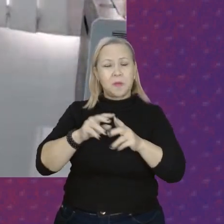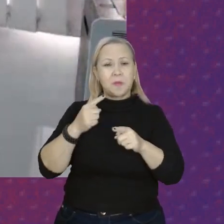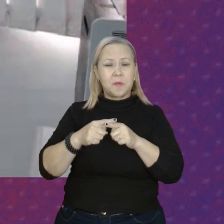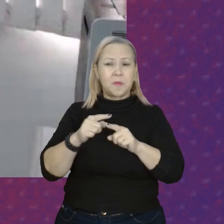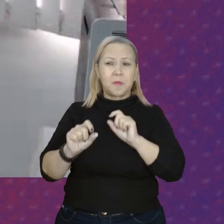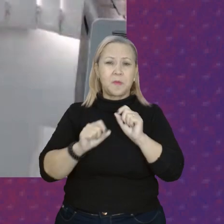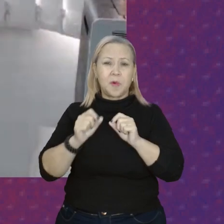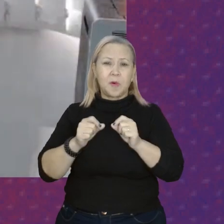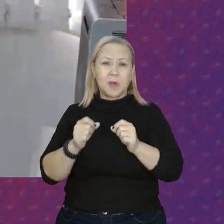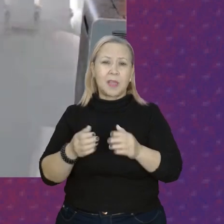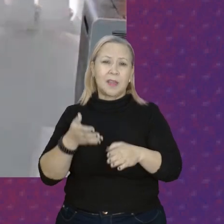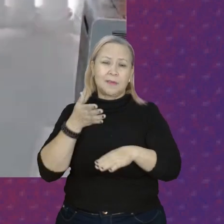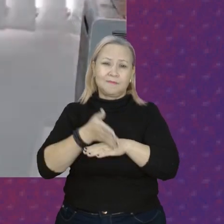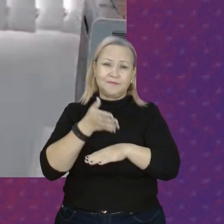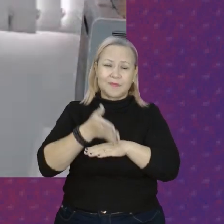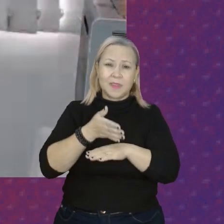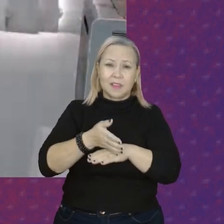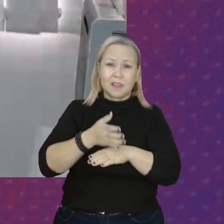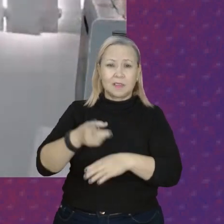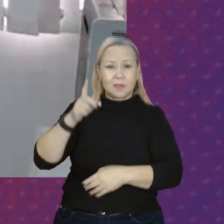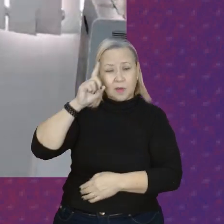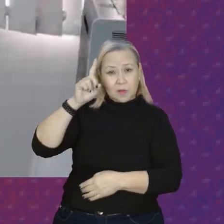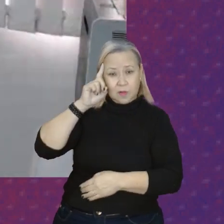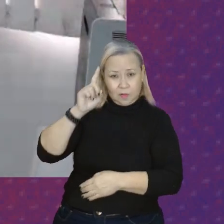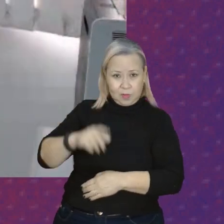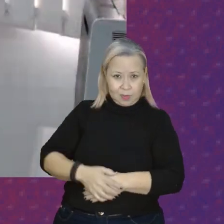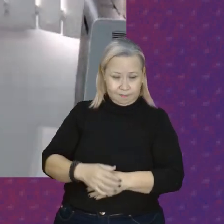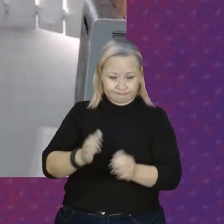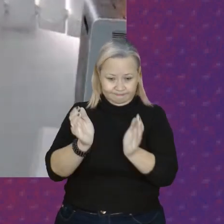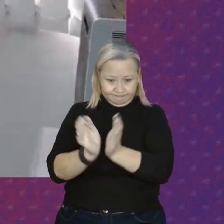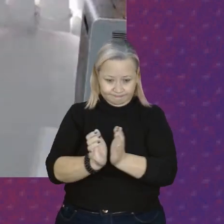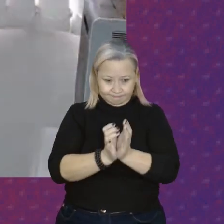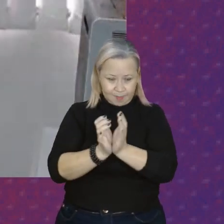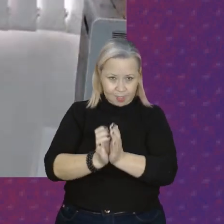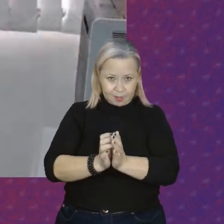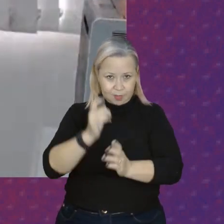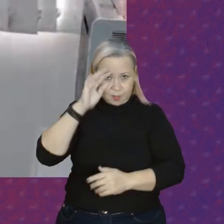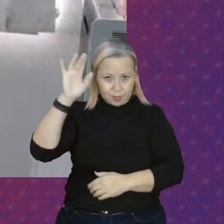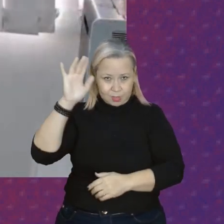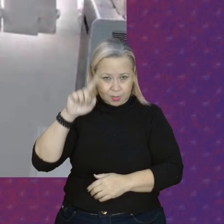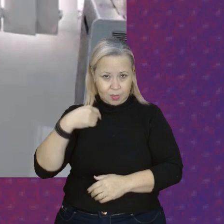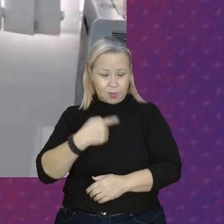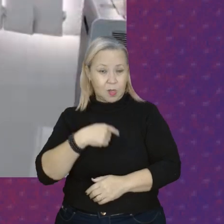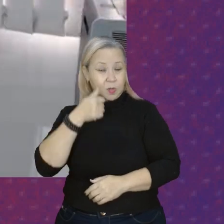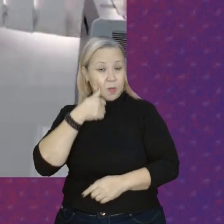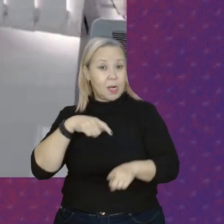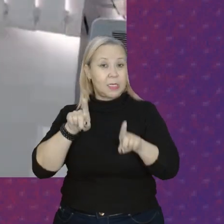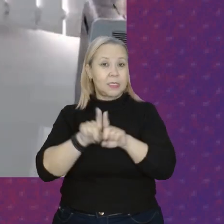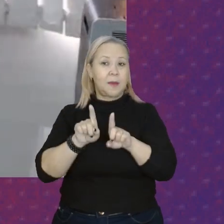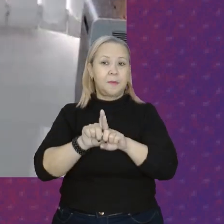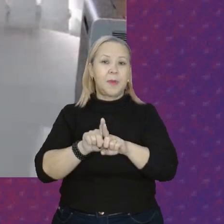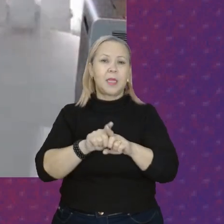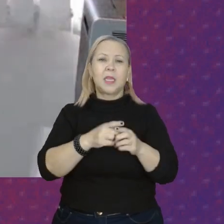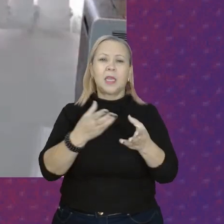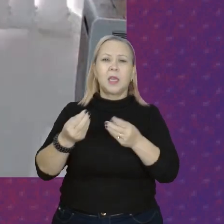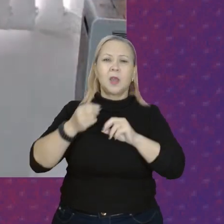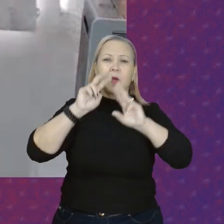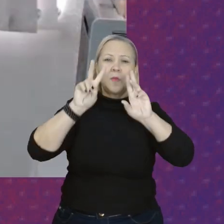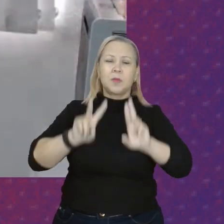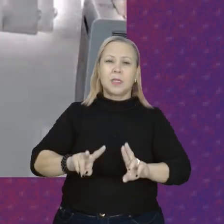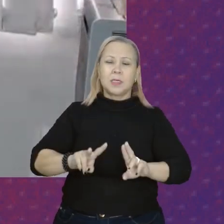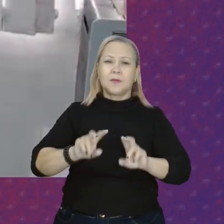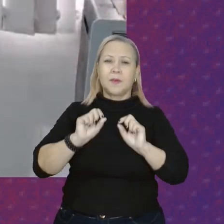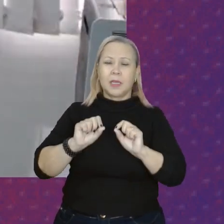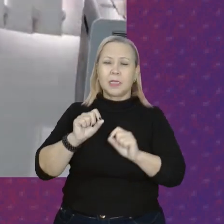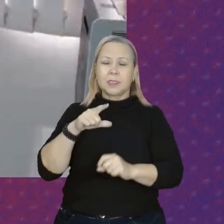faz parte desse imaginário coletivo? Quem faz parte desse coletivo? Nós. E nós mulheres também, que muitas vezes,